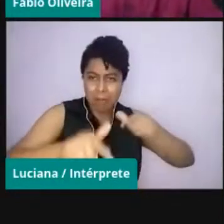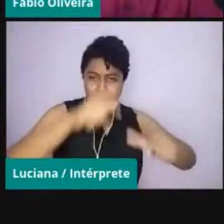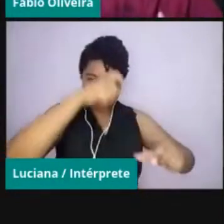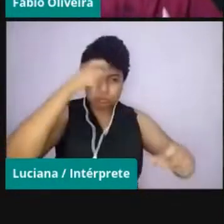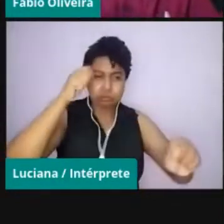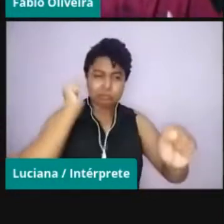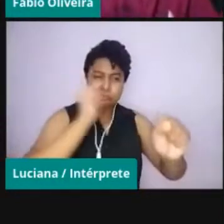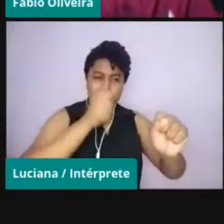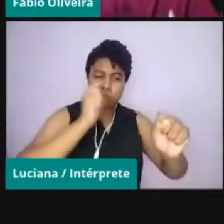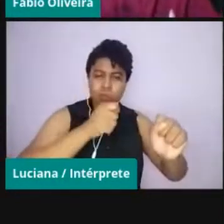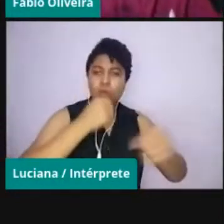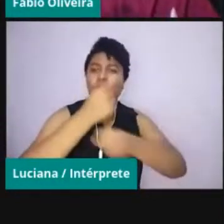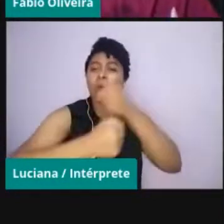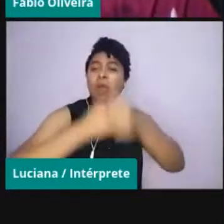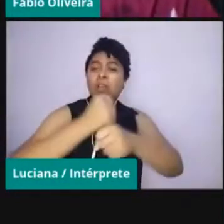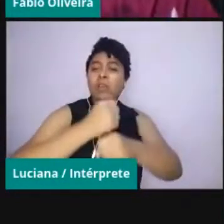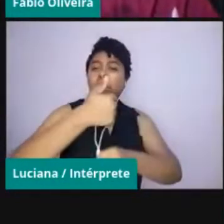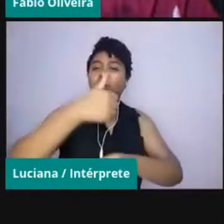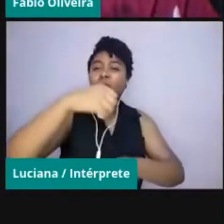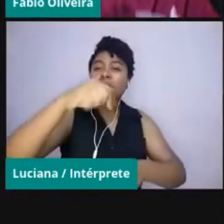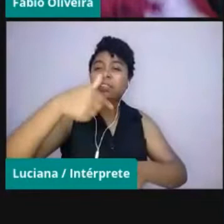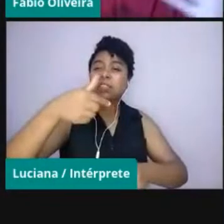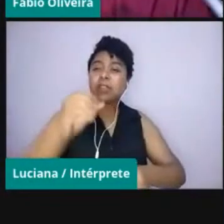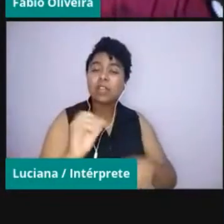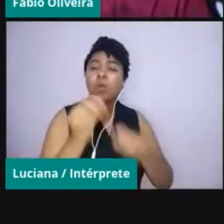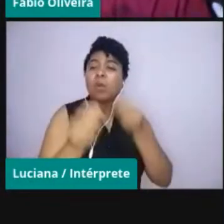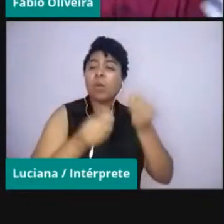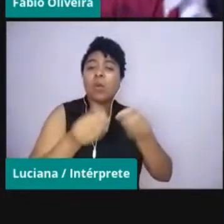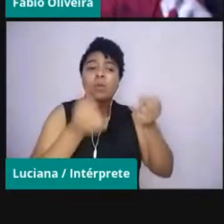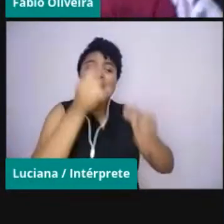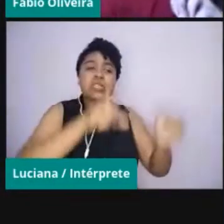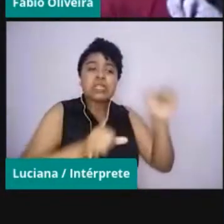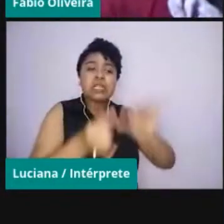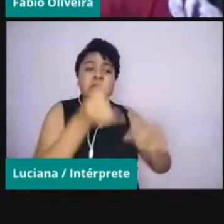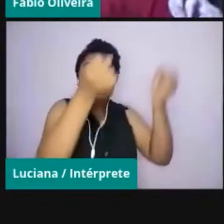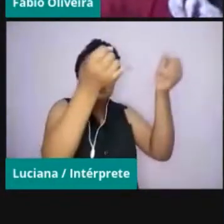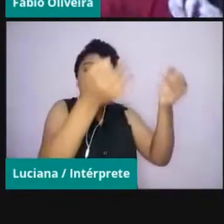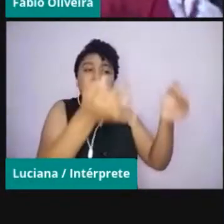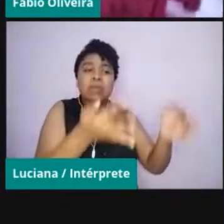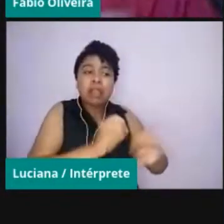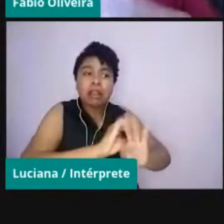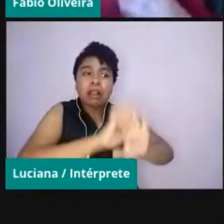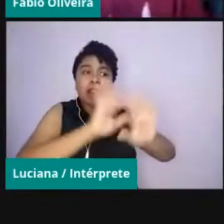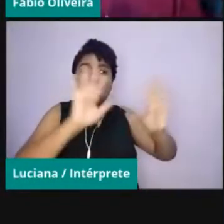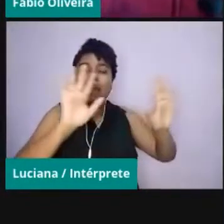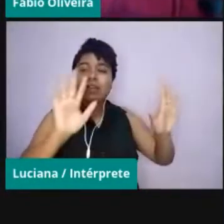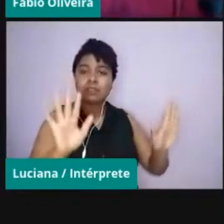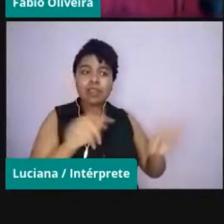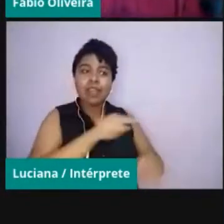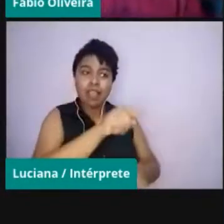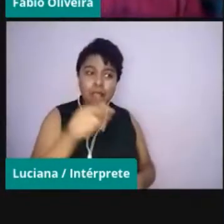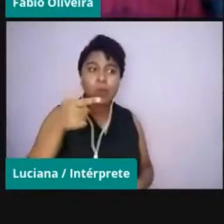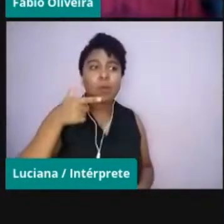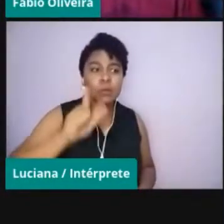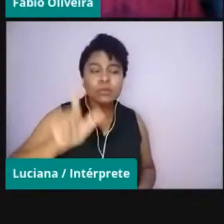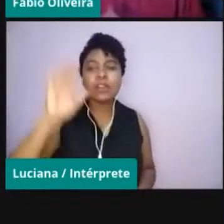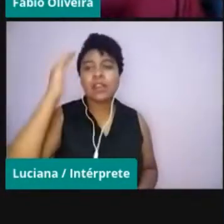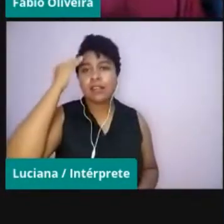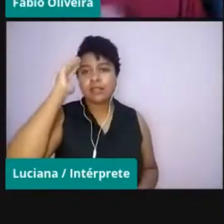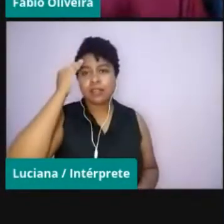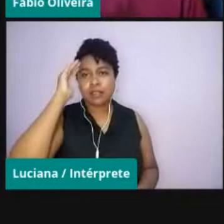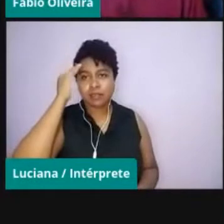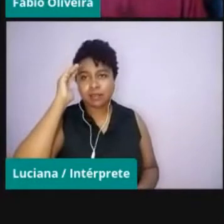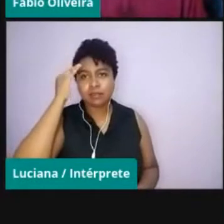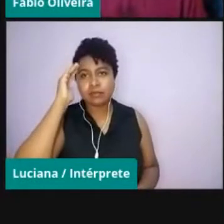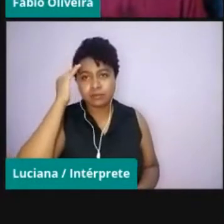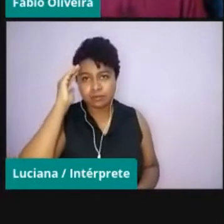e conseguiram trazer esse conhecimento de uma forma que eles conseguissem entender. Então,